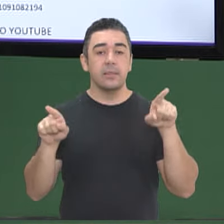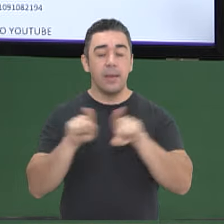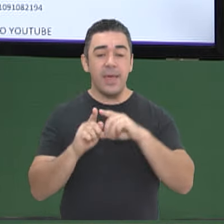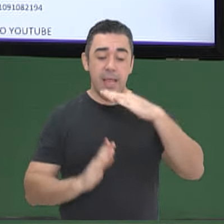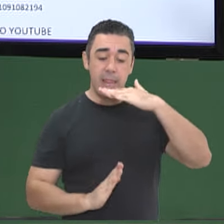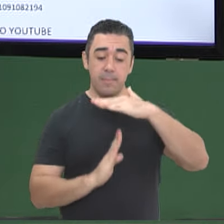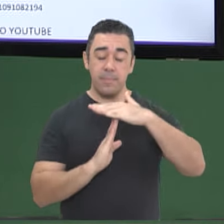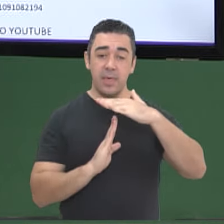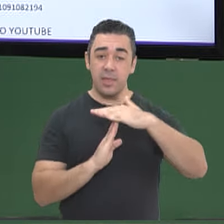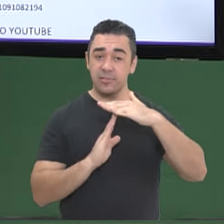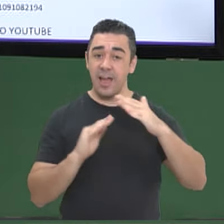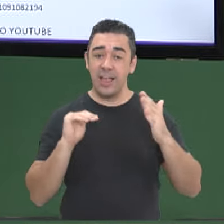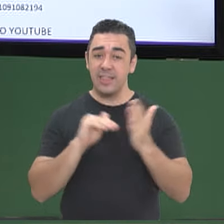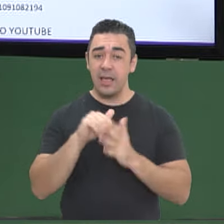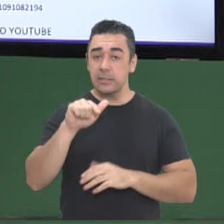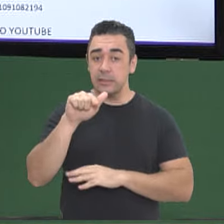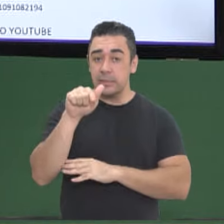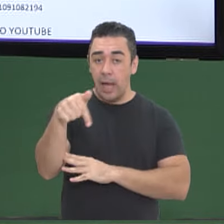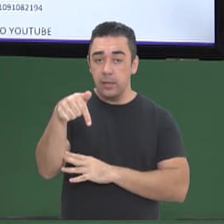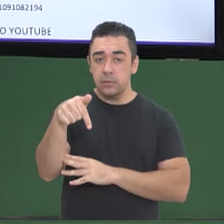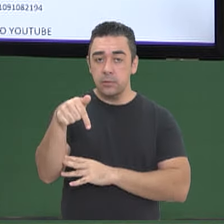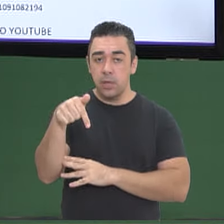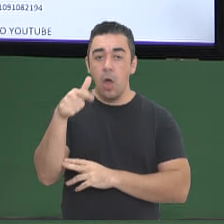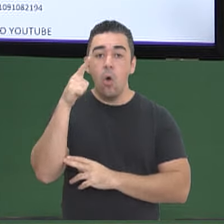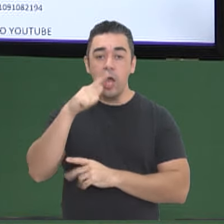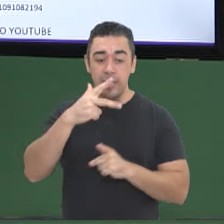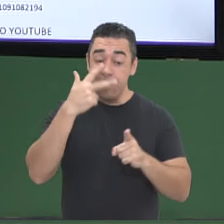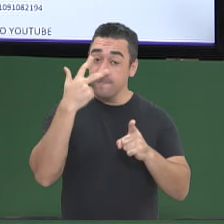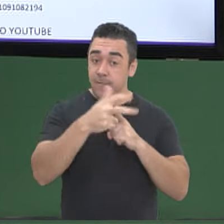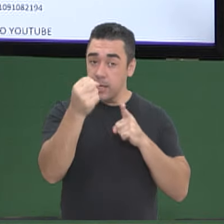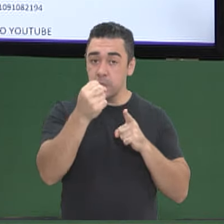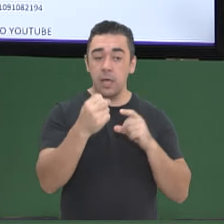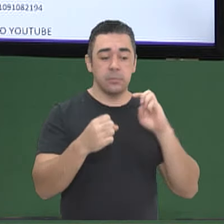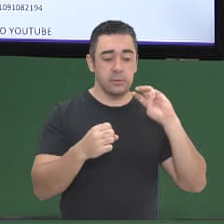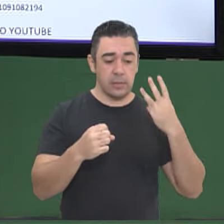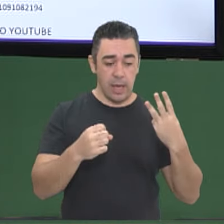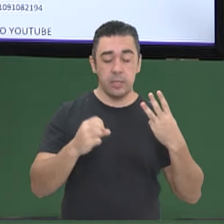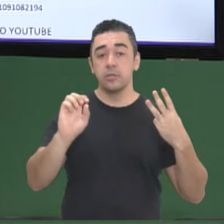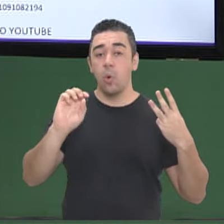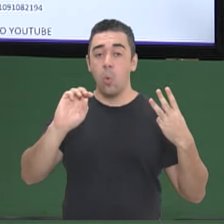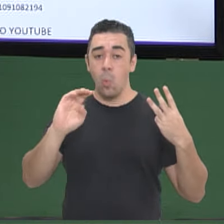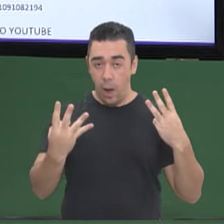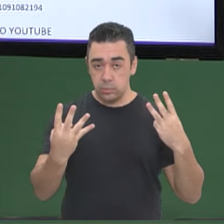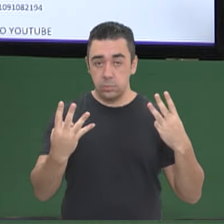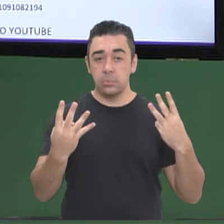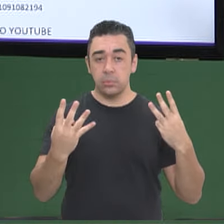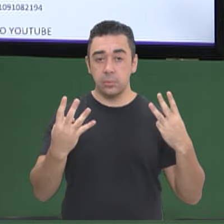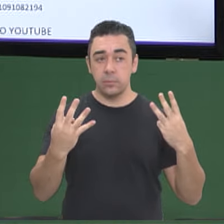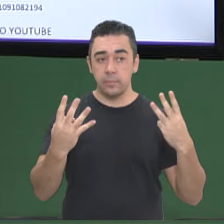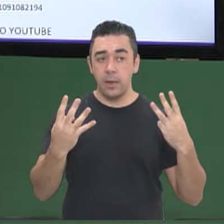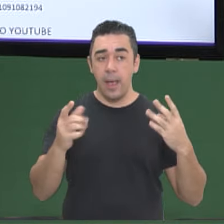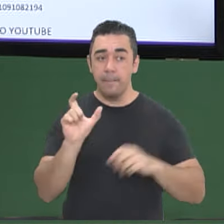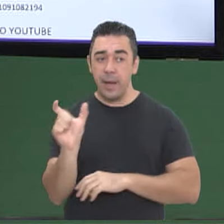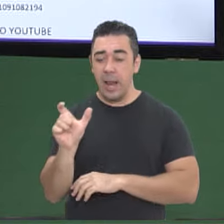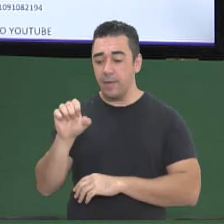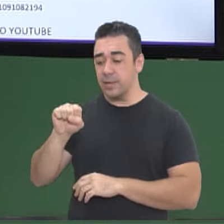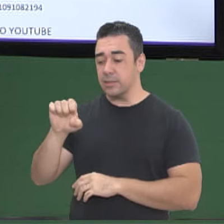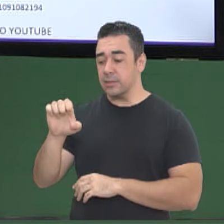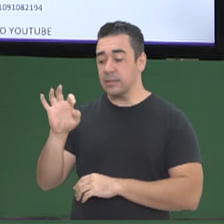7 sets. Vence a partida o jogador que ganhar 3 ou 4 sets. A palavra sets lembra alguma